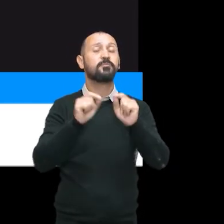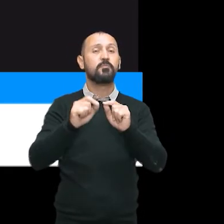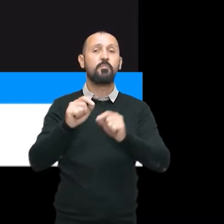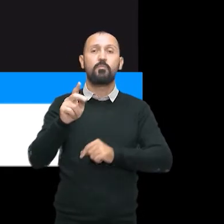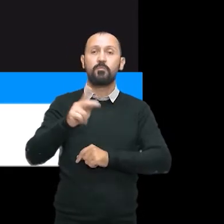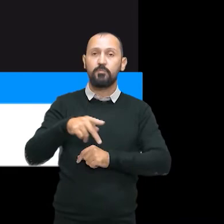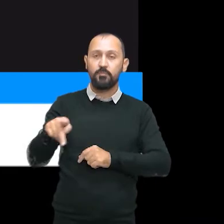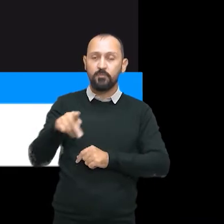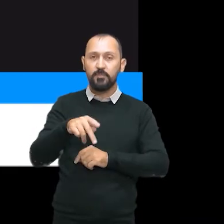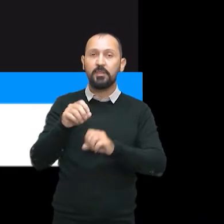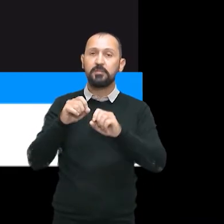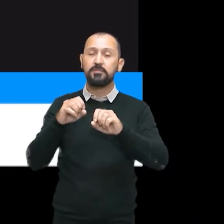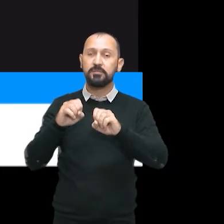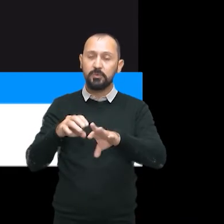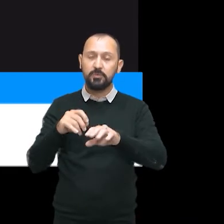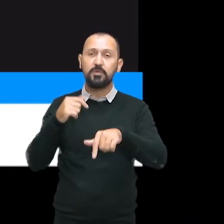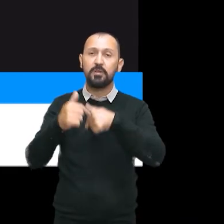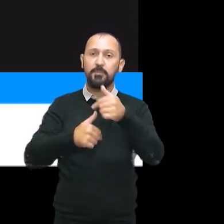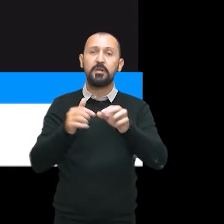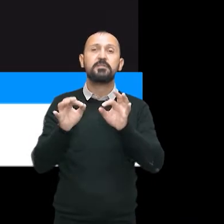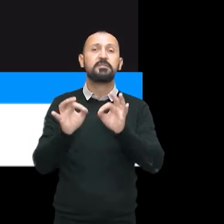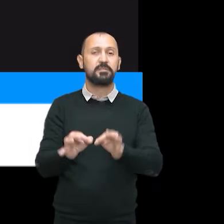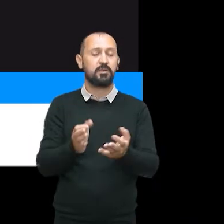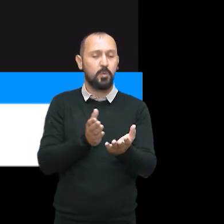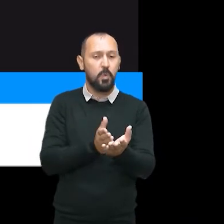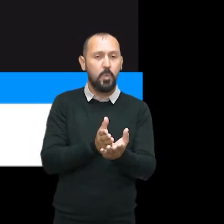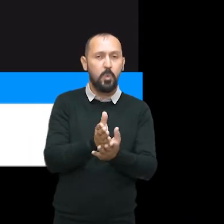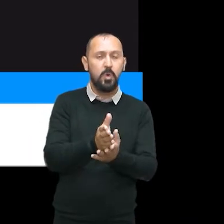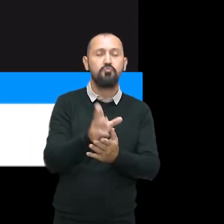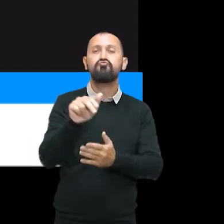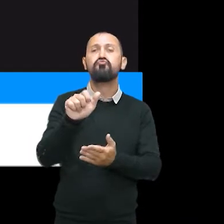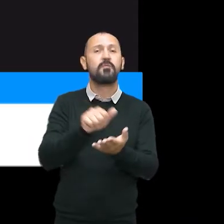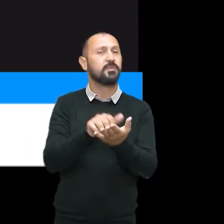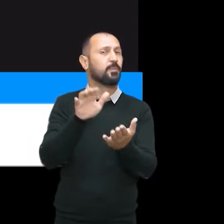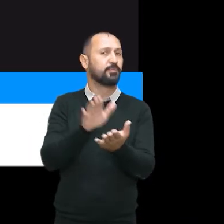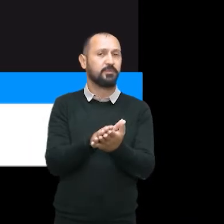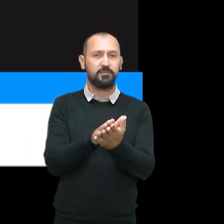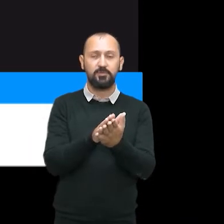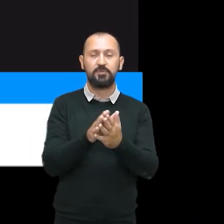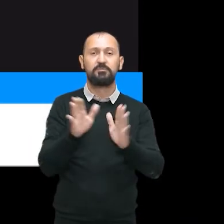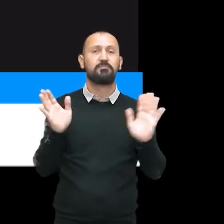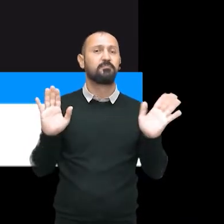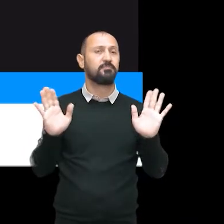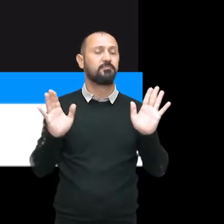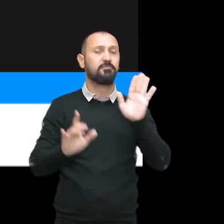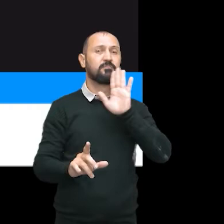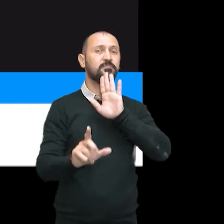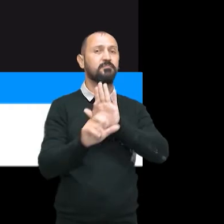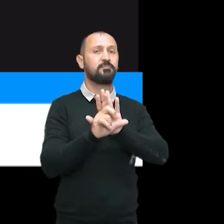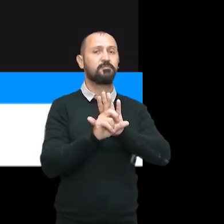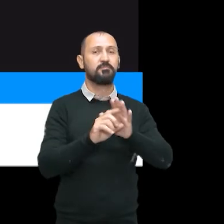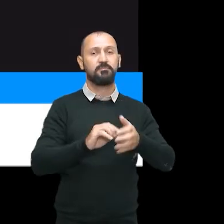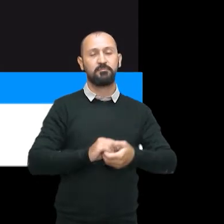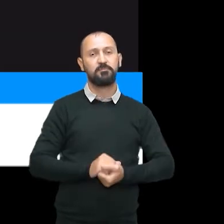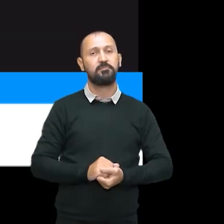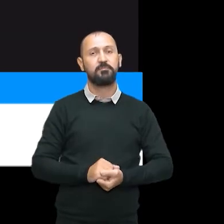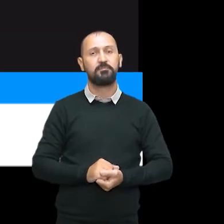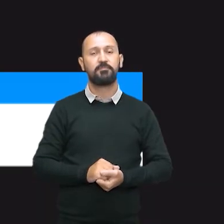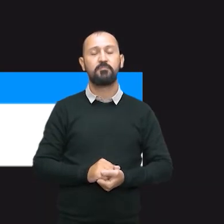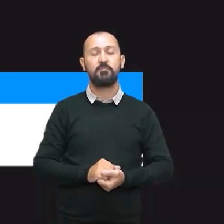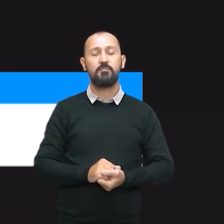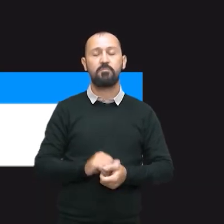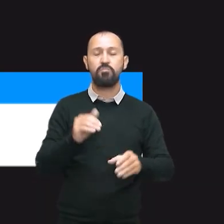que os educadores que trabalham da forma correta, sem dúvida nenhuma, não serão punidos com essa